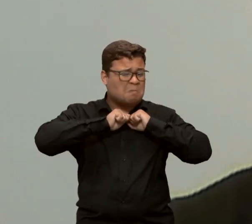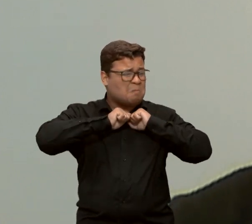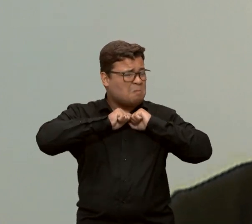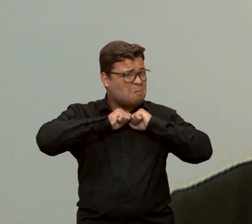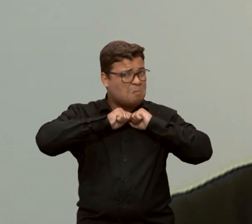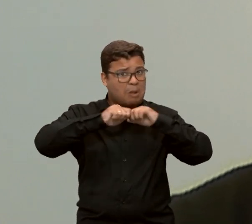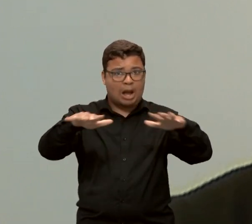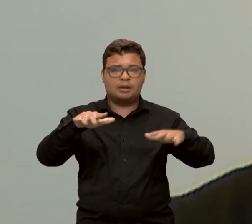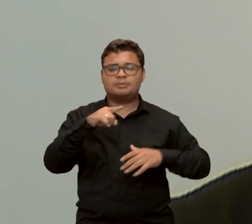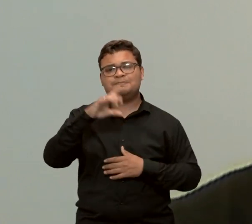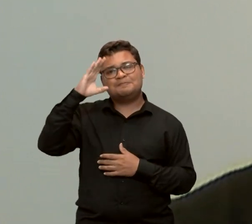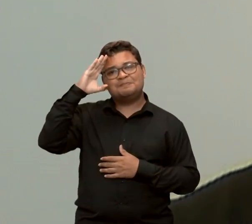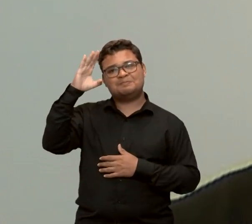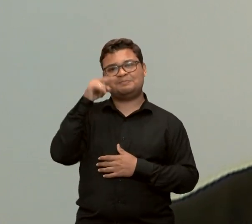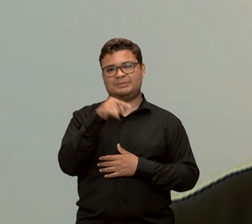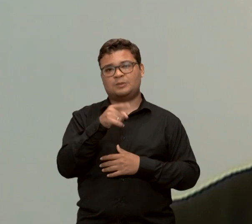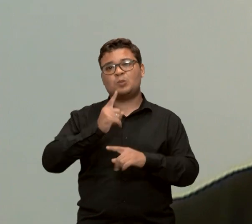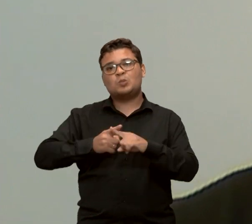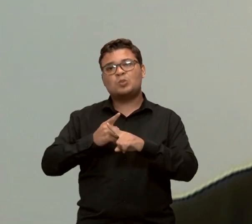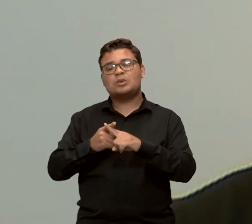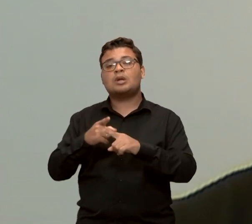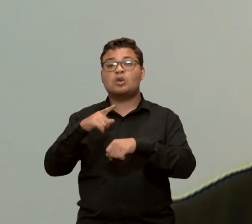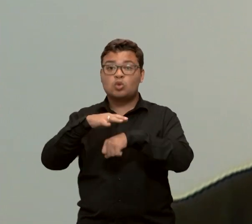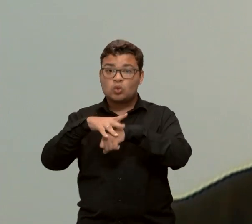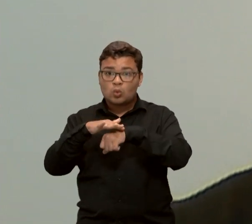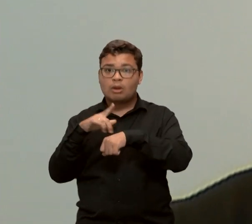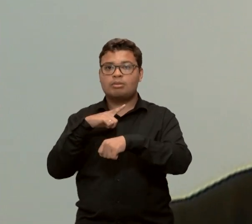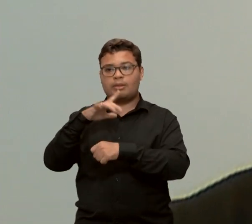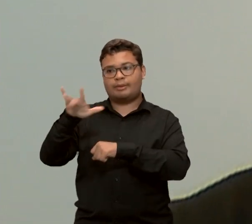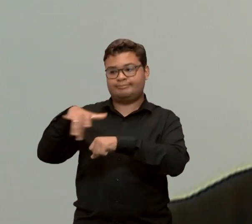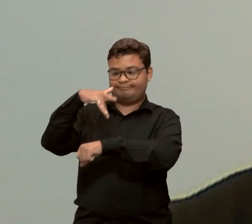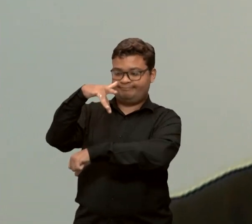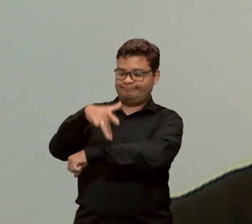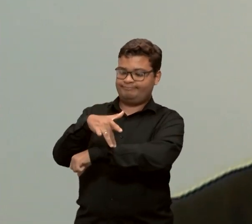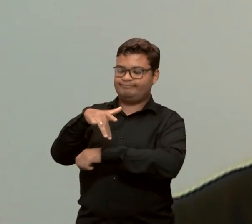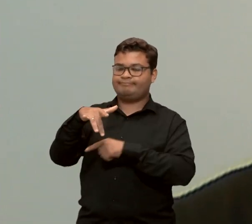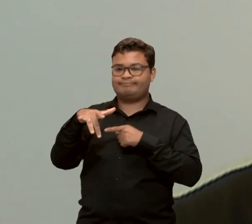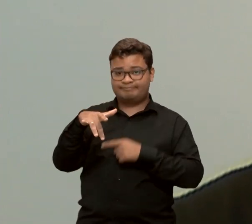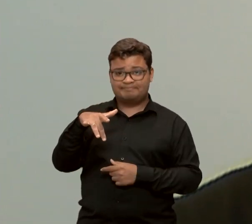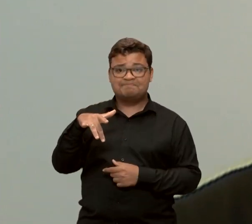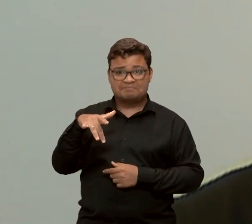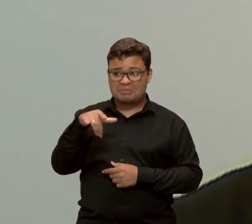2022, então a gente realmente vai ter aí